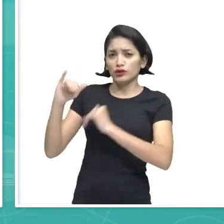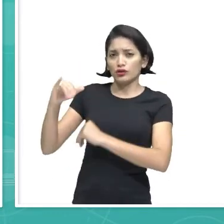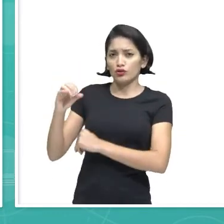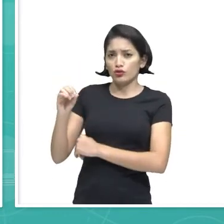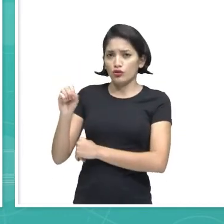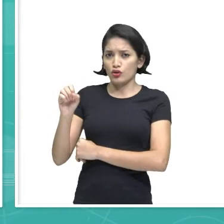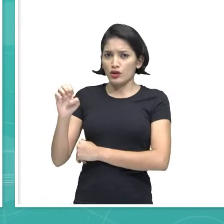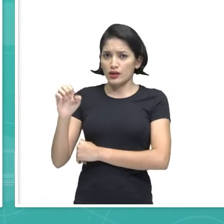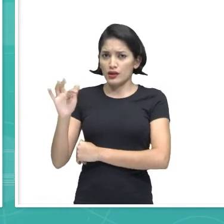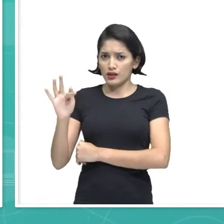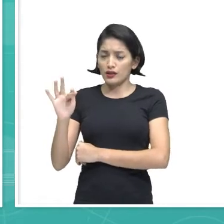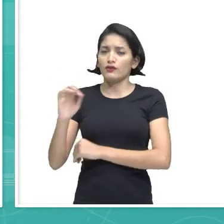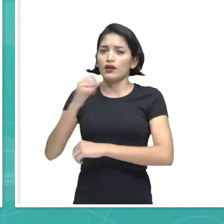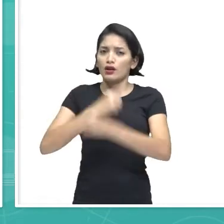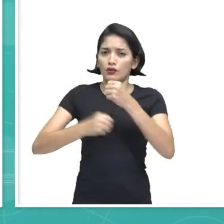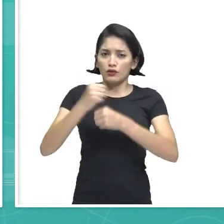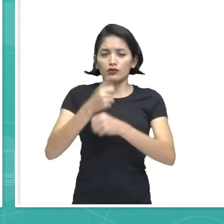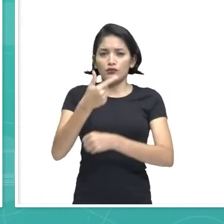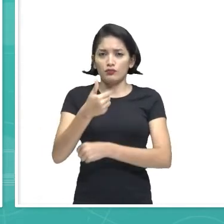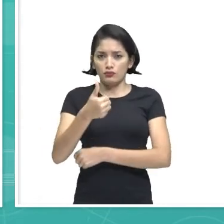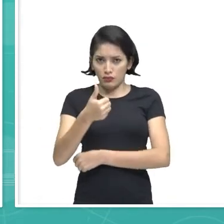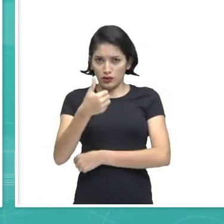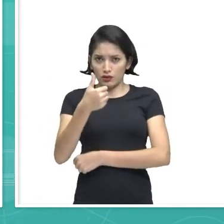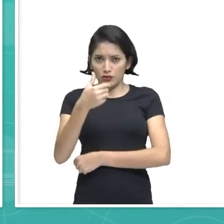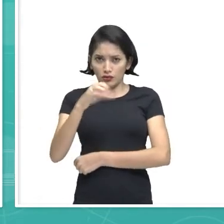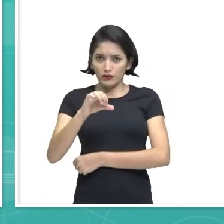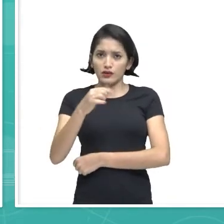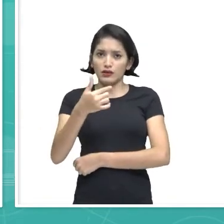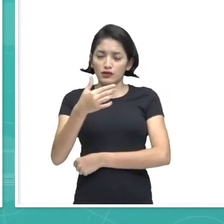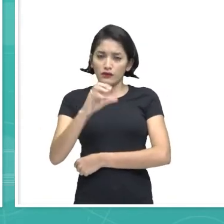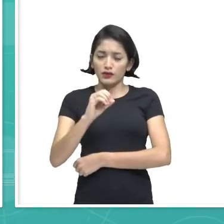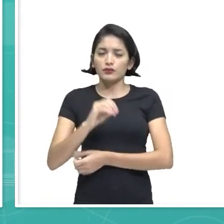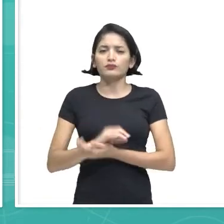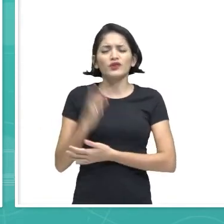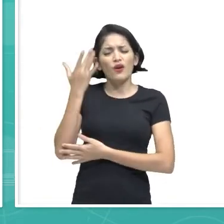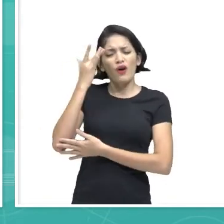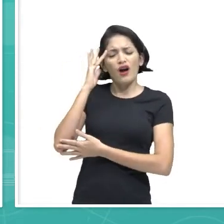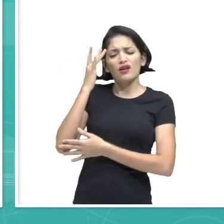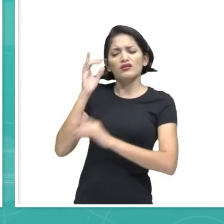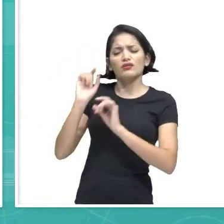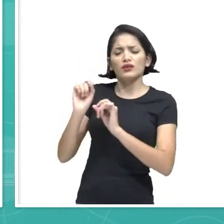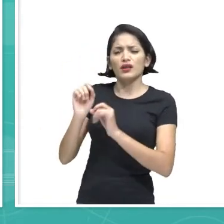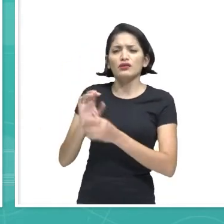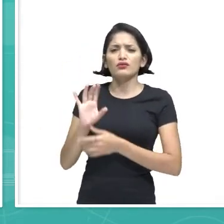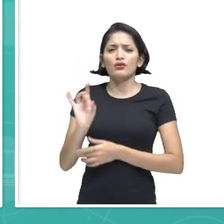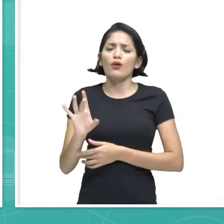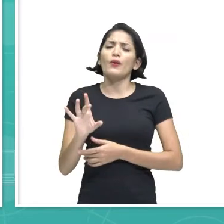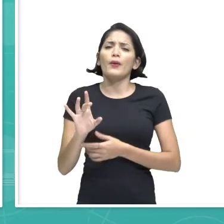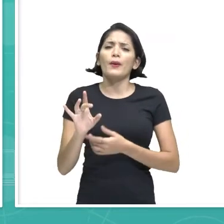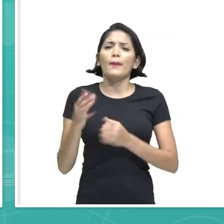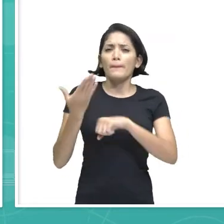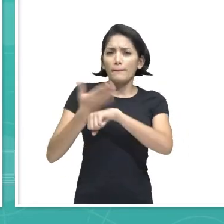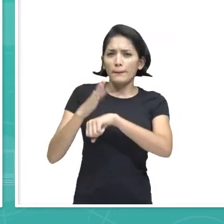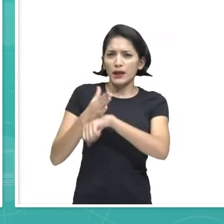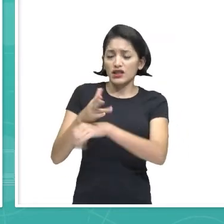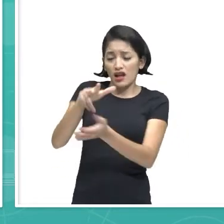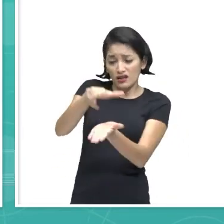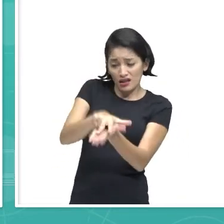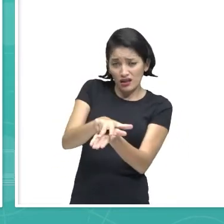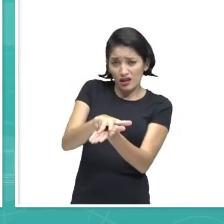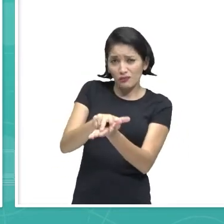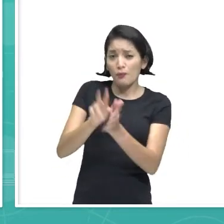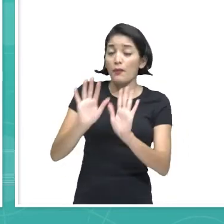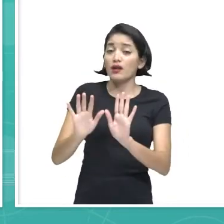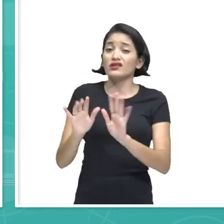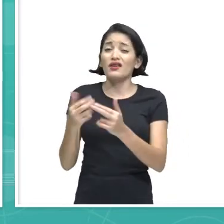em 1920. Normalmente as pessoas achavam que era uma atividade que só se fazia deitado, mas não é, tá?